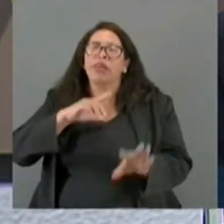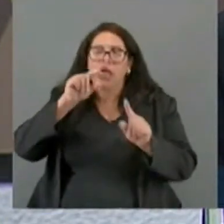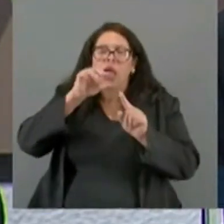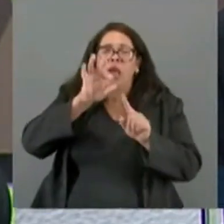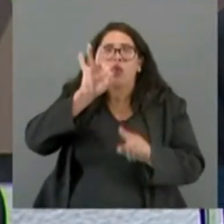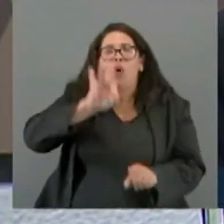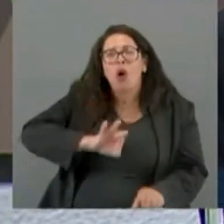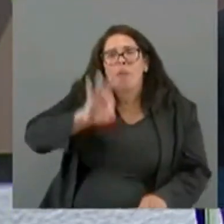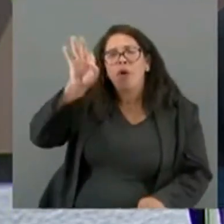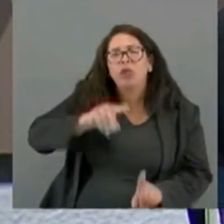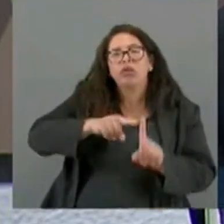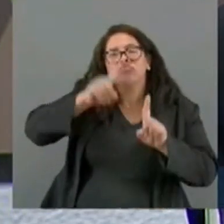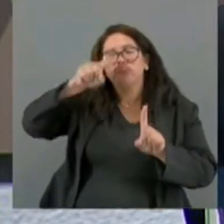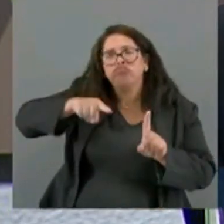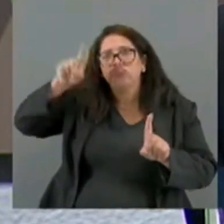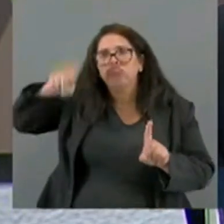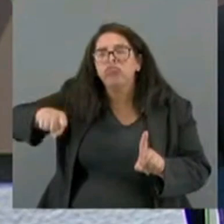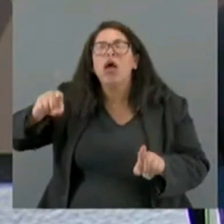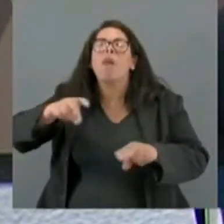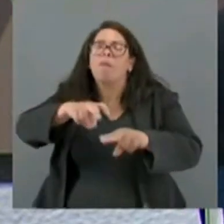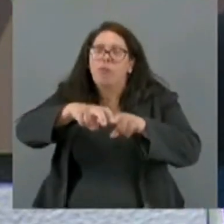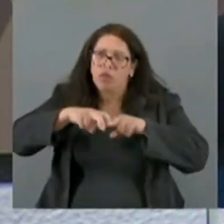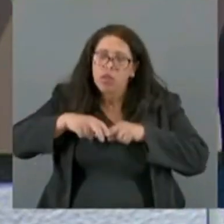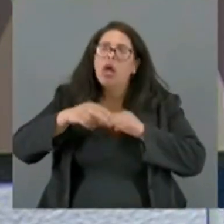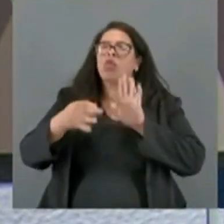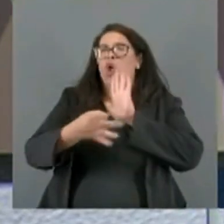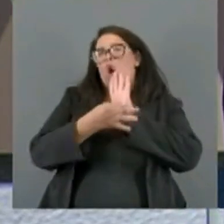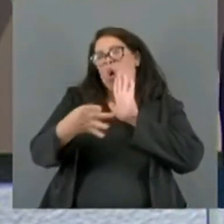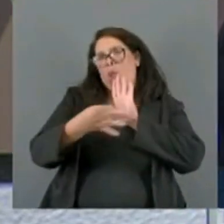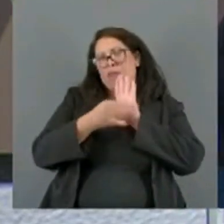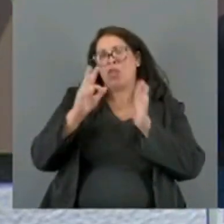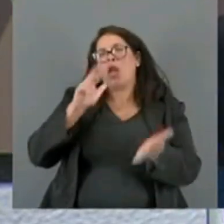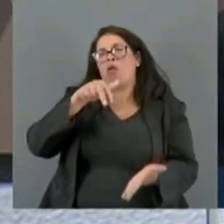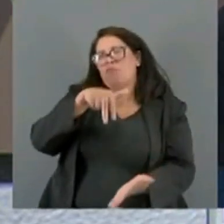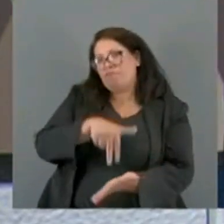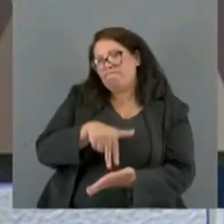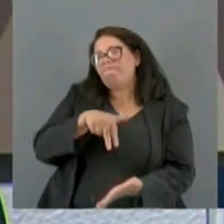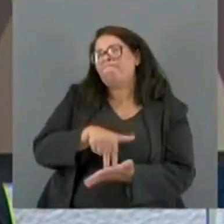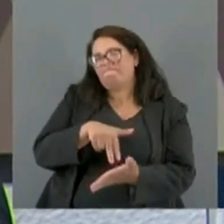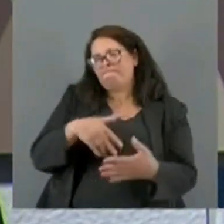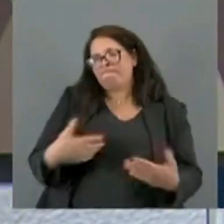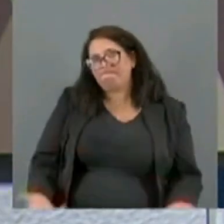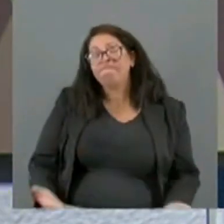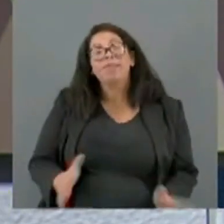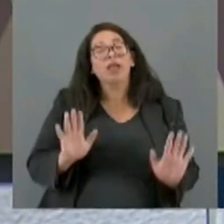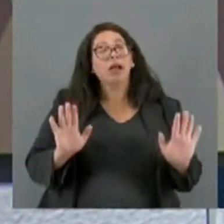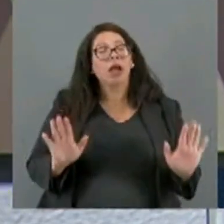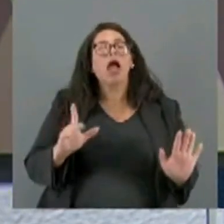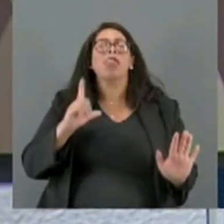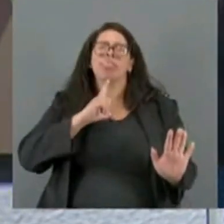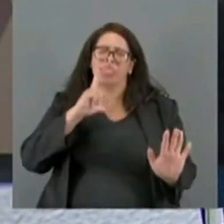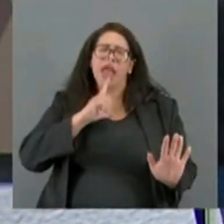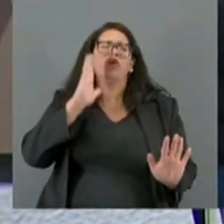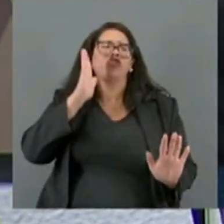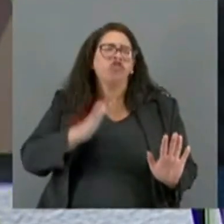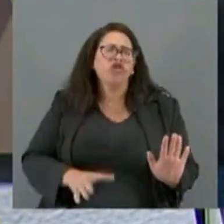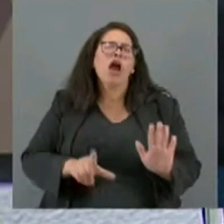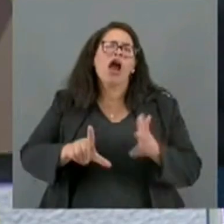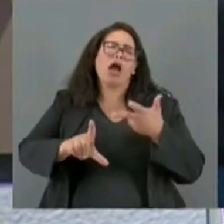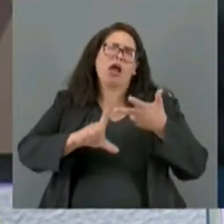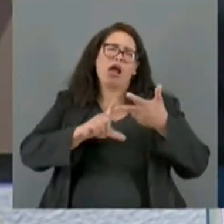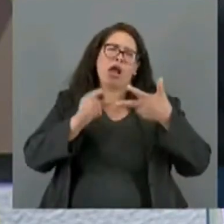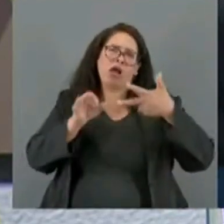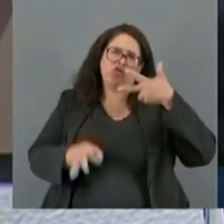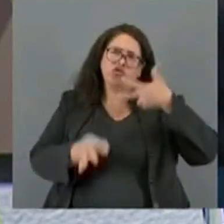política maior. Portanto, essa é a nossa posição. E com relação às medidas, nós temos programas voltados